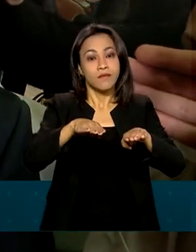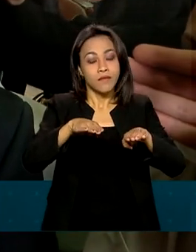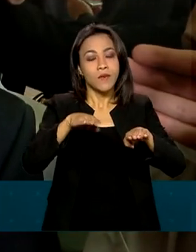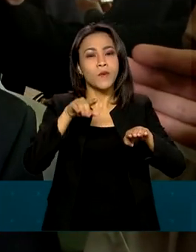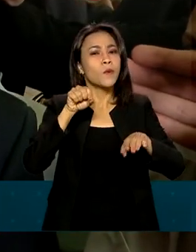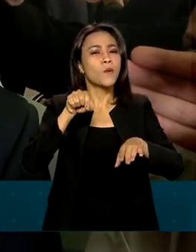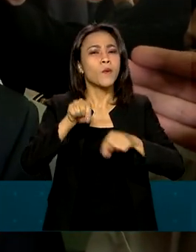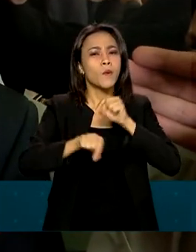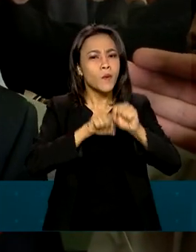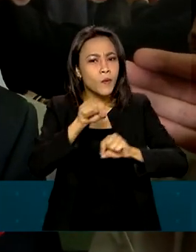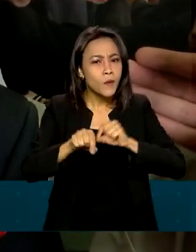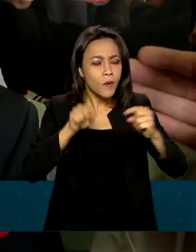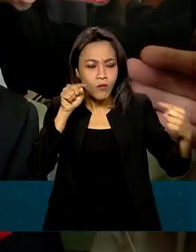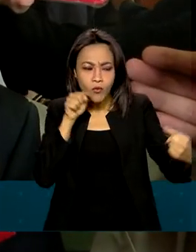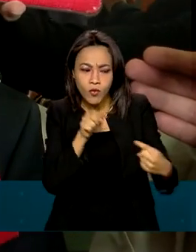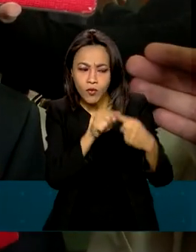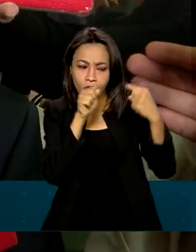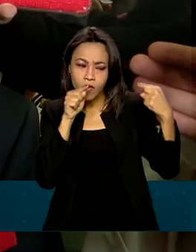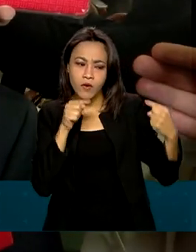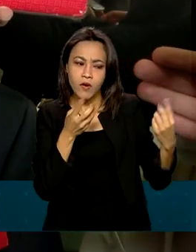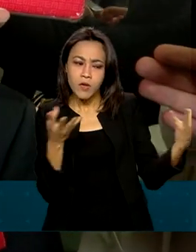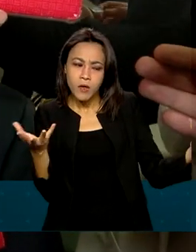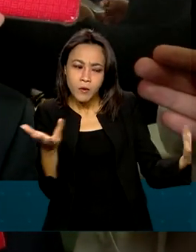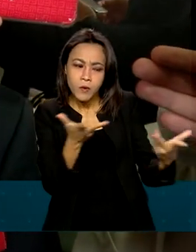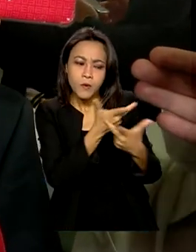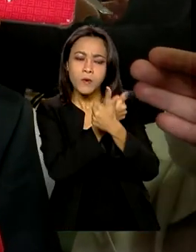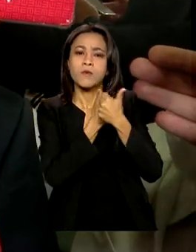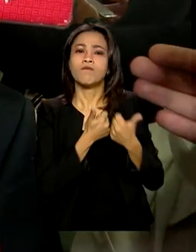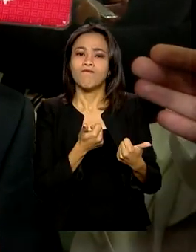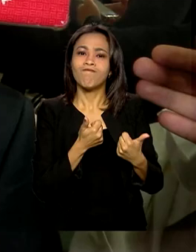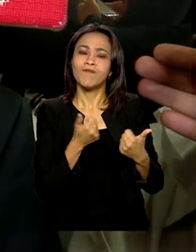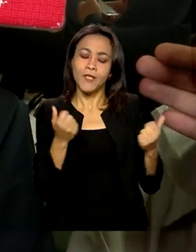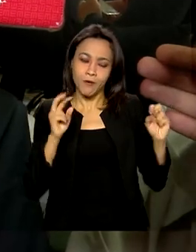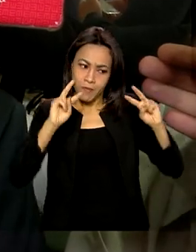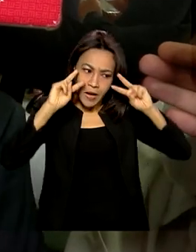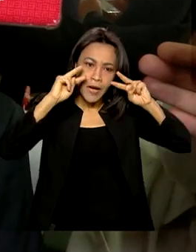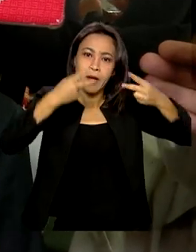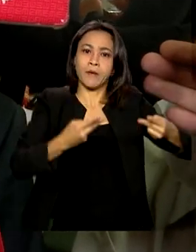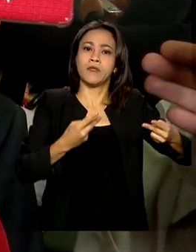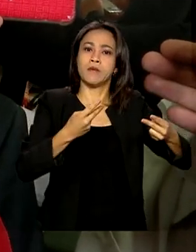qualificação da nossa enfermagem e o reconhecimento do seu trabalho.